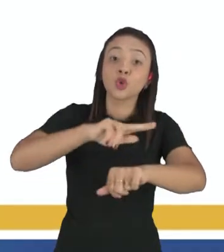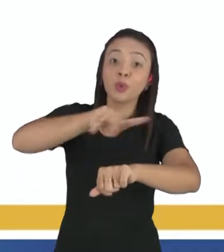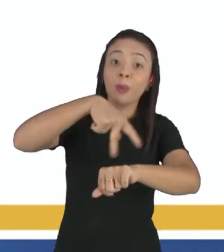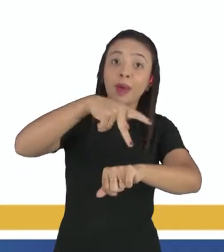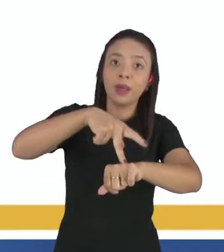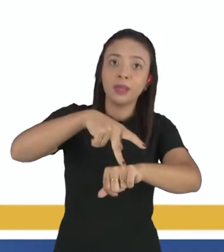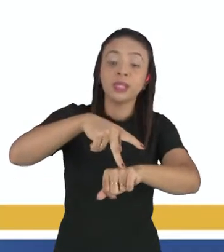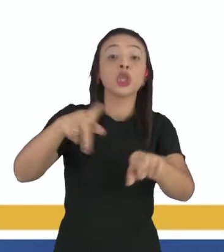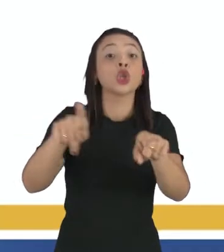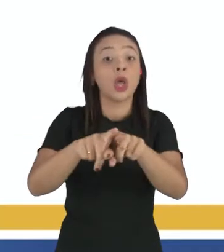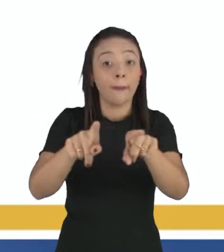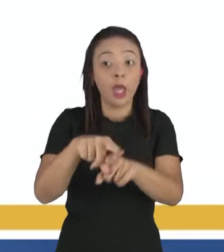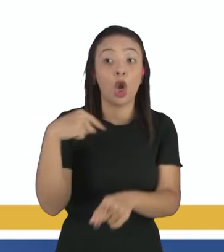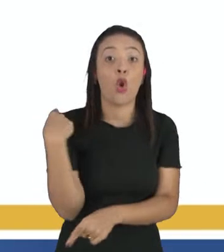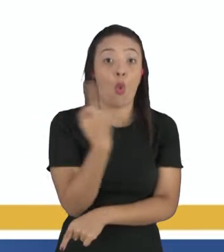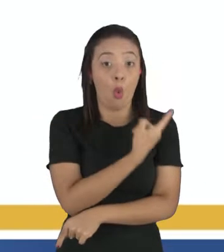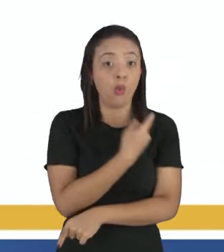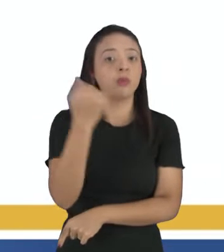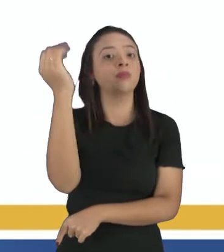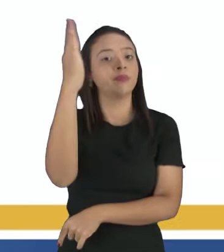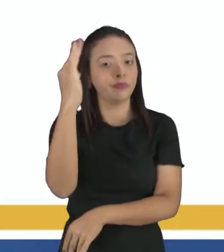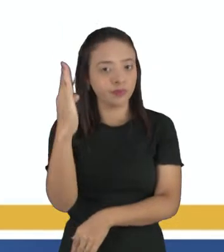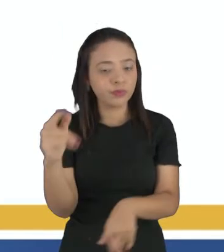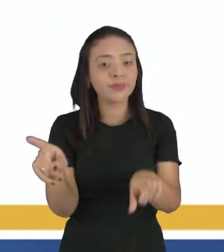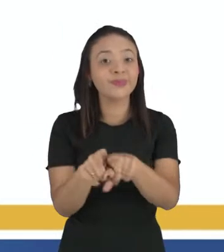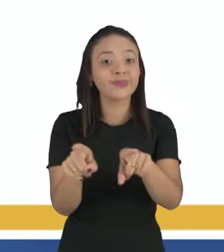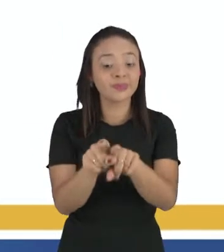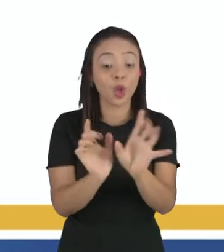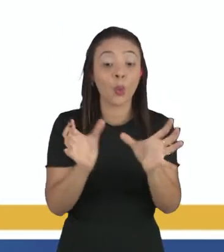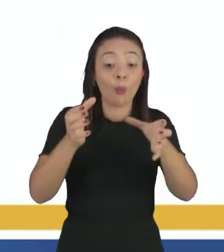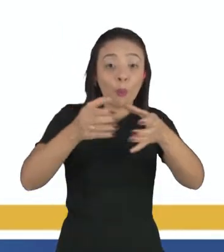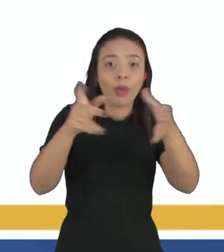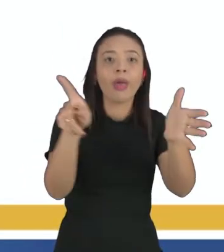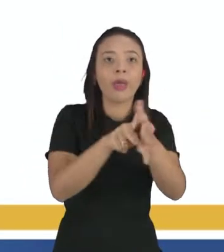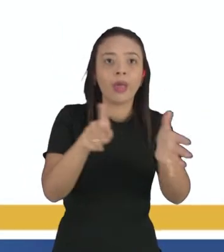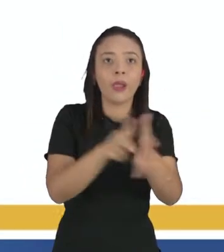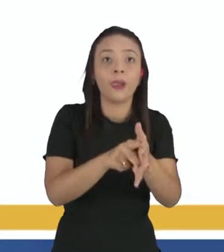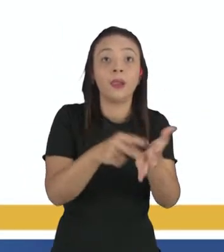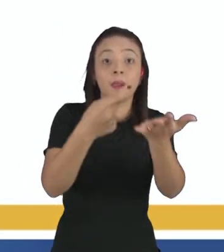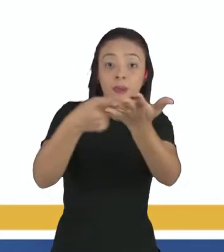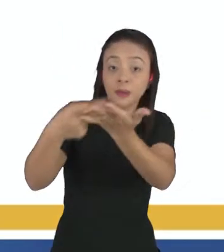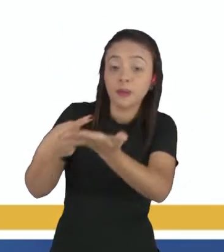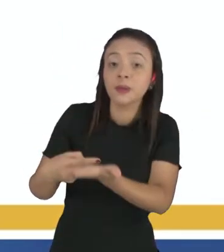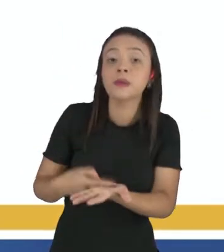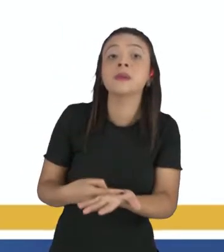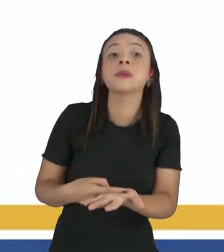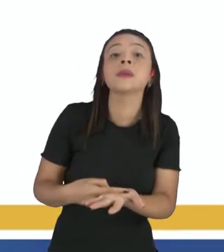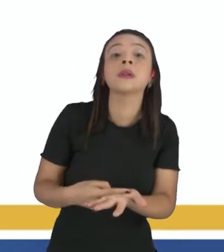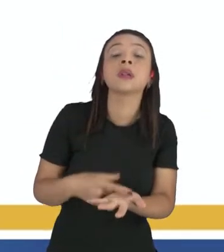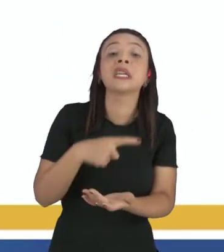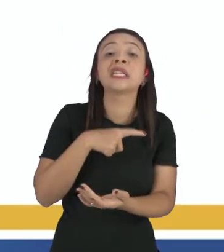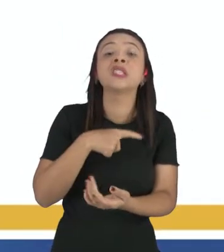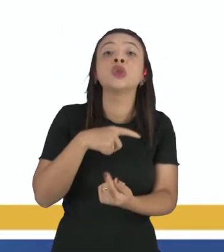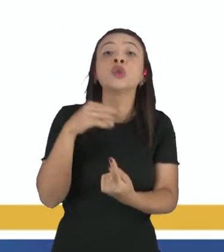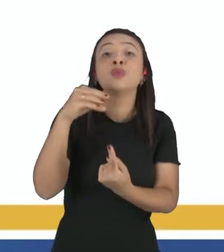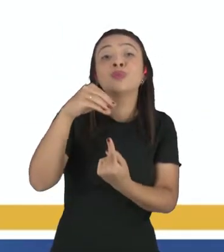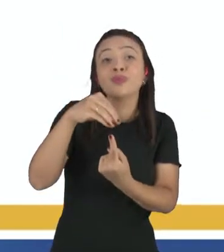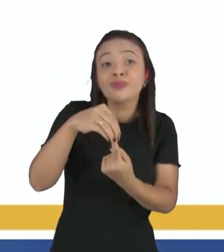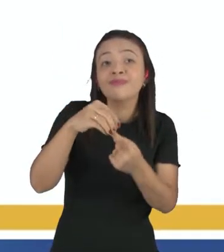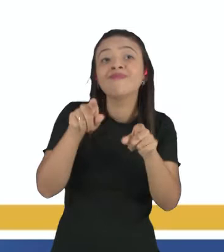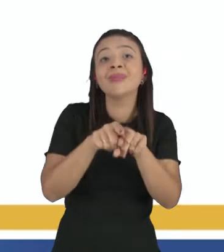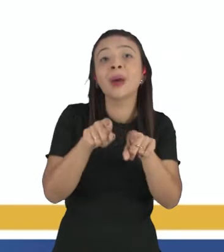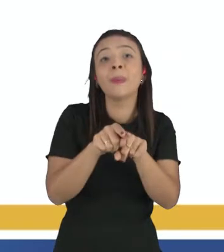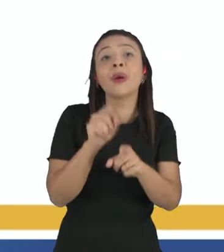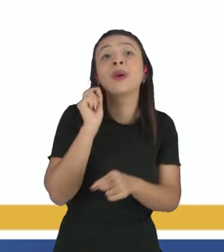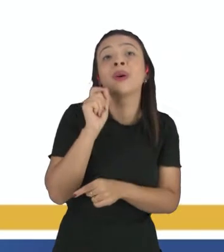nós estamos incluídos, né, o Brasil, esses acordos sempre buscaram, muitas vezes,